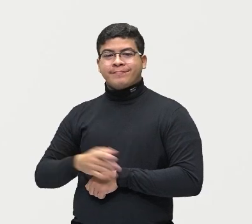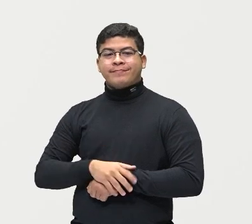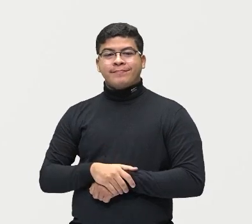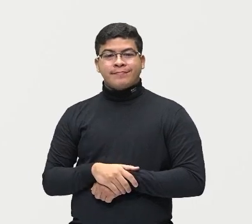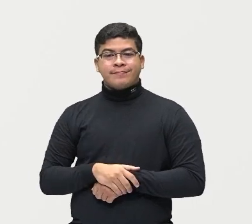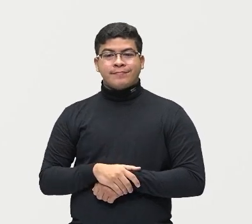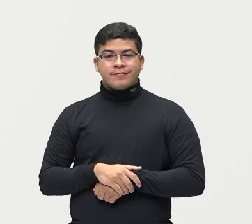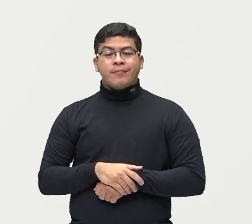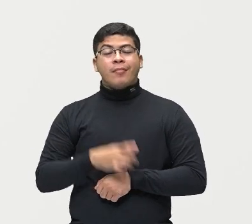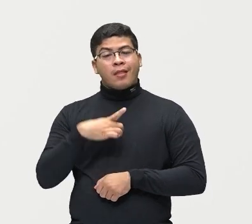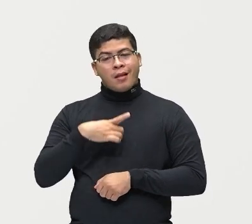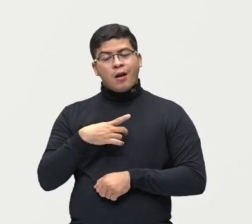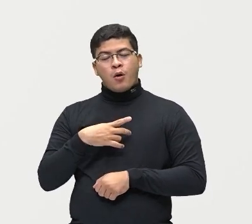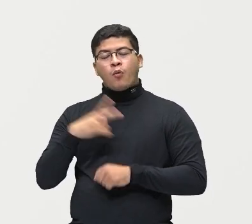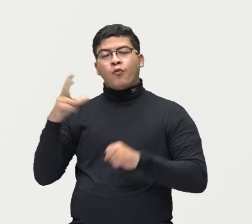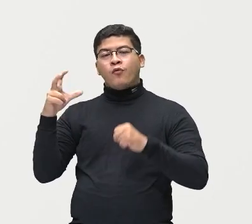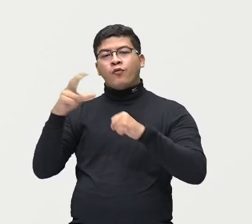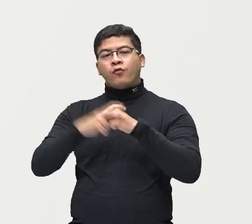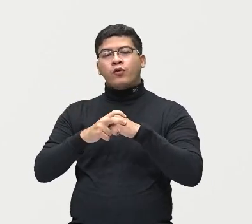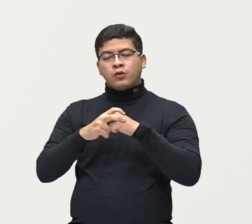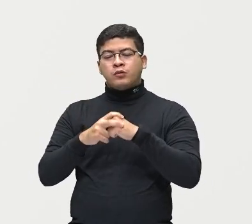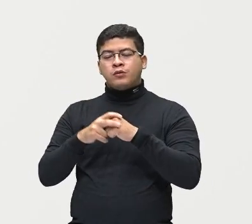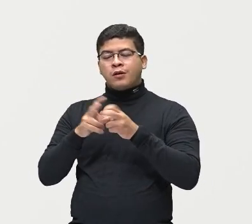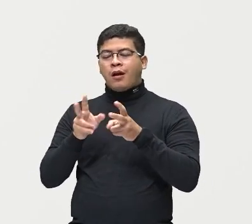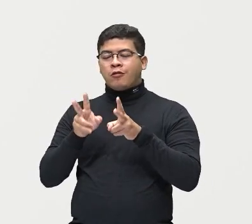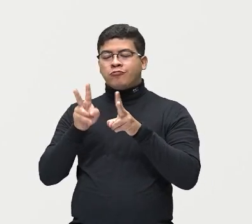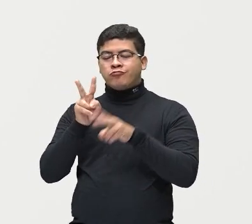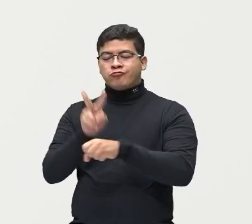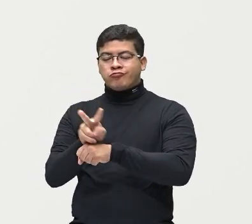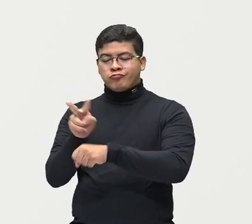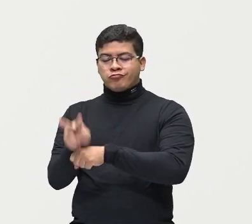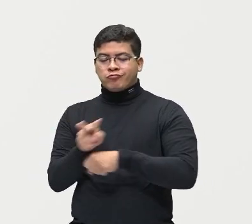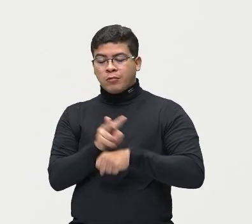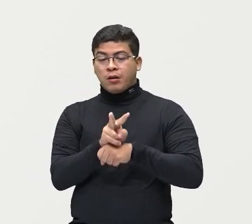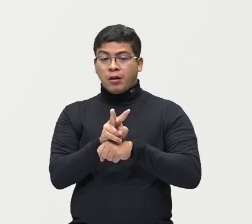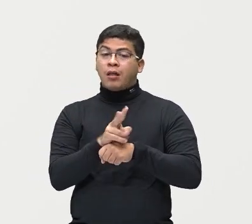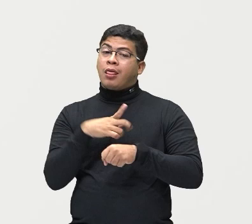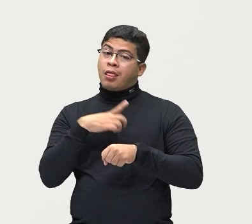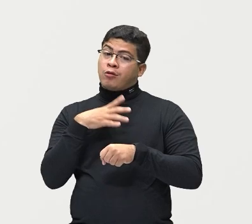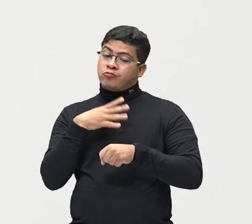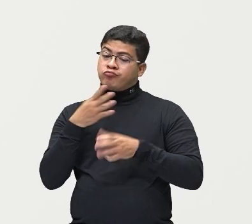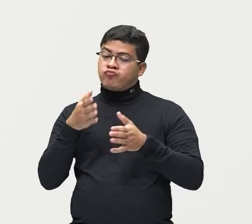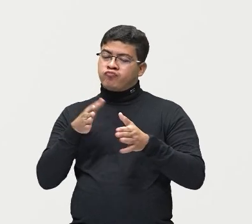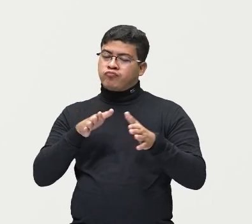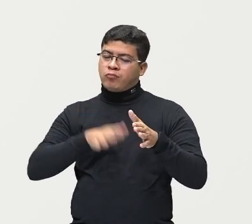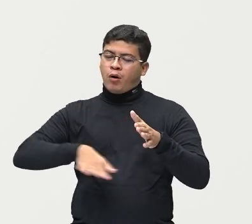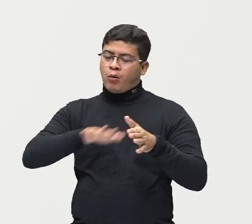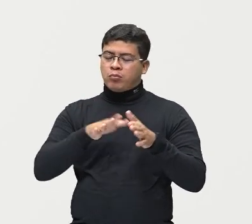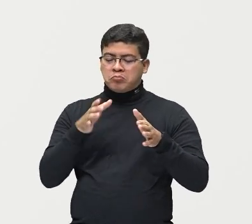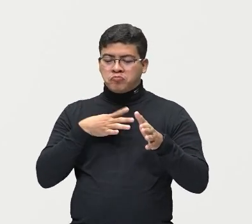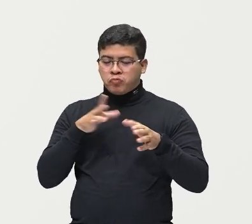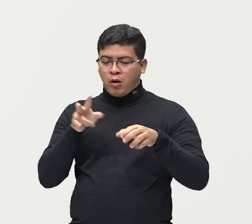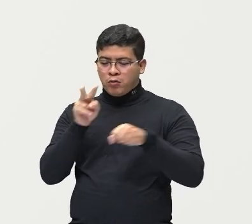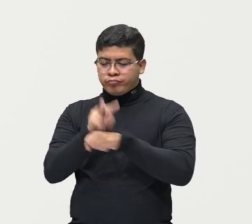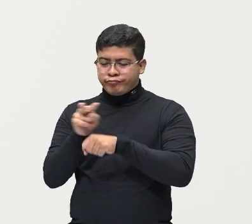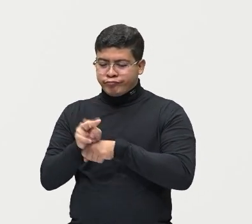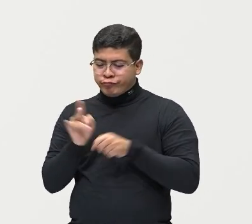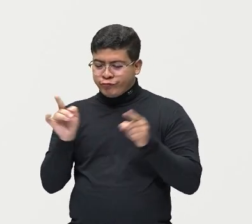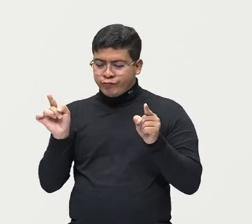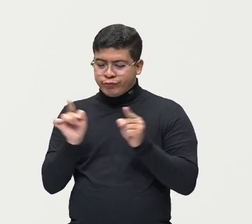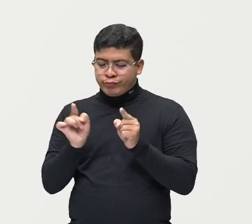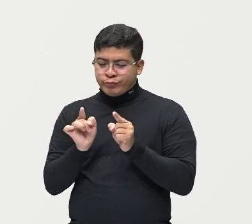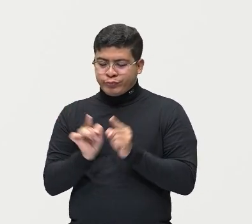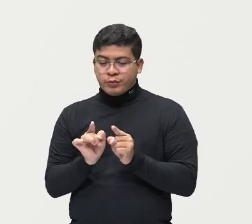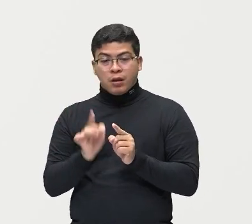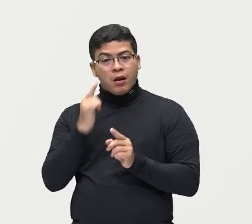que é cultivado, e aí chega um certo momento que ele é inativado para a produção das vacinas, surgiram ali, ó,